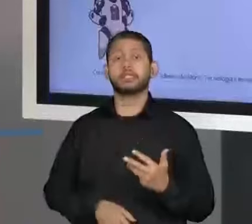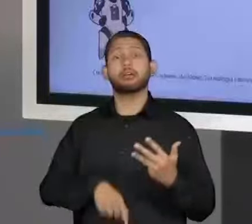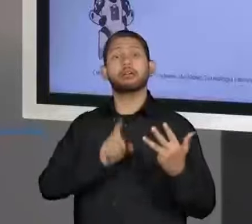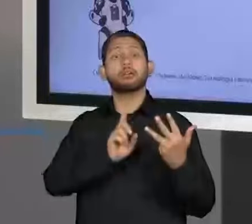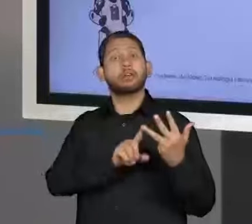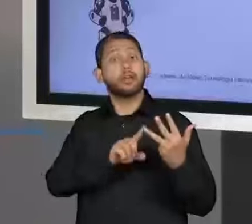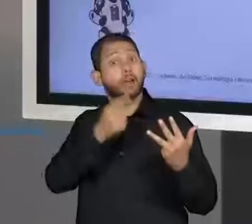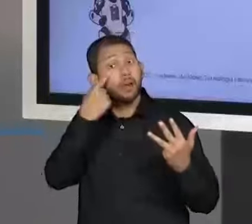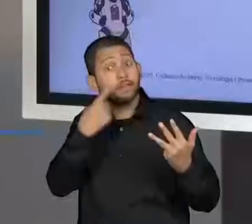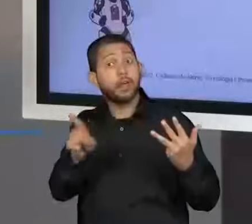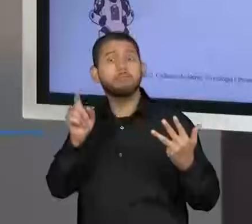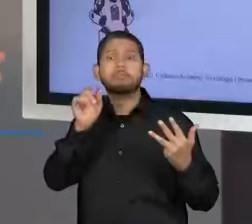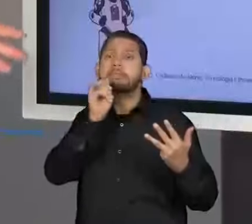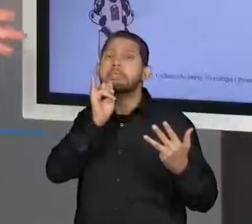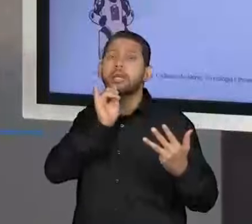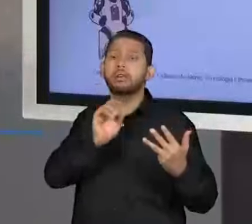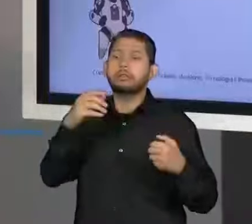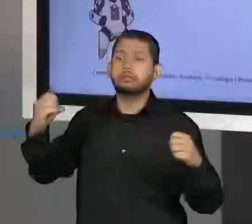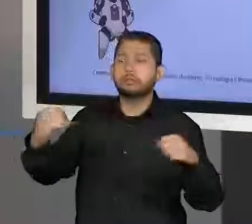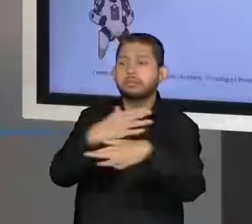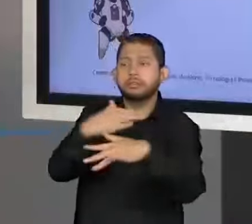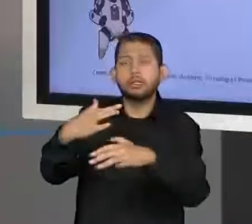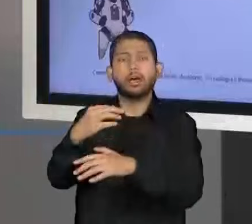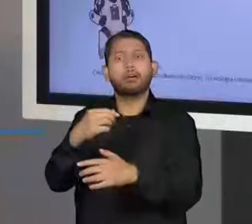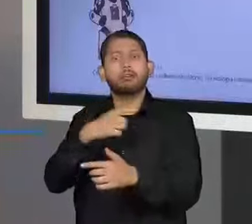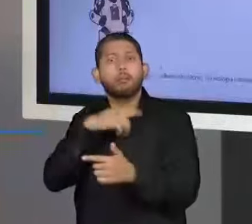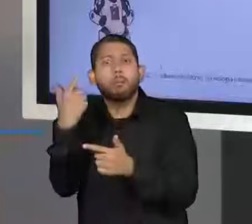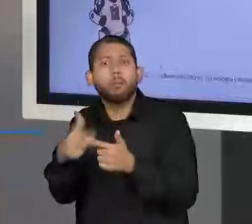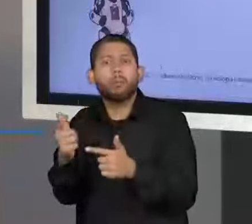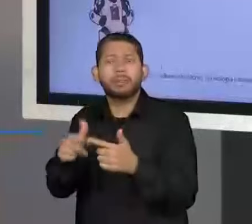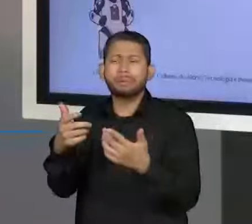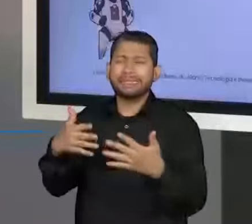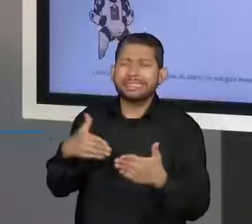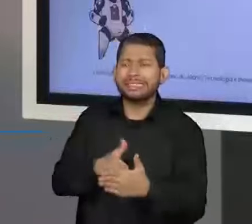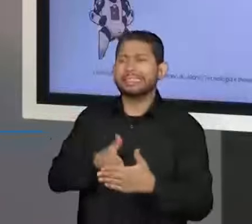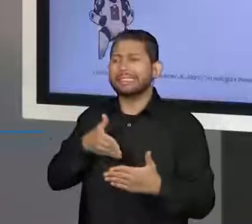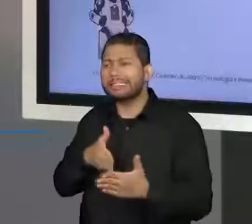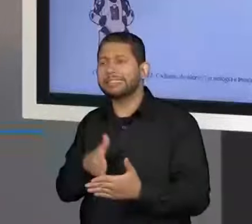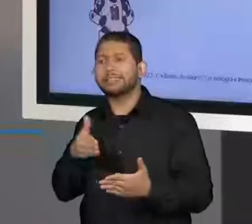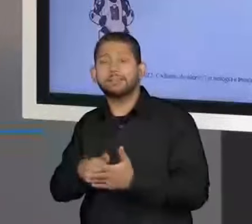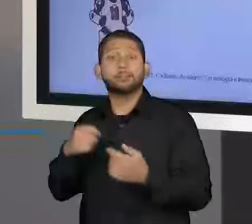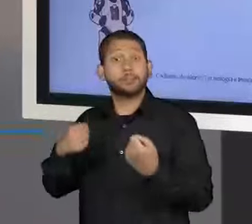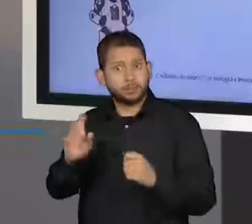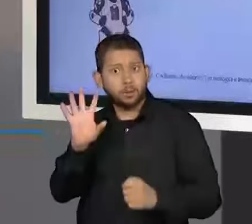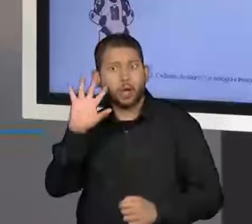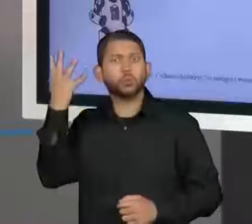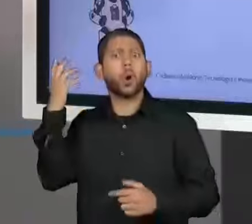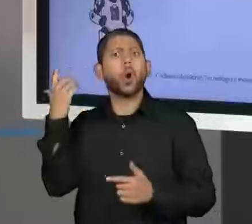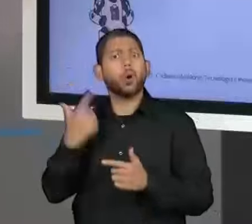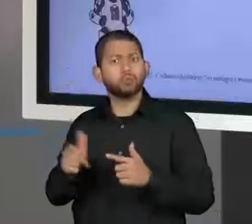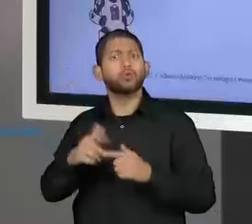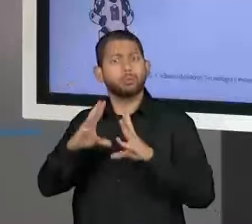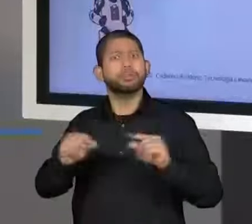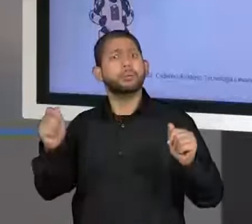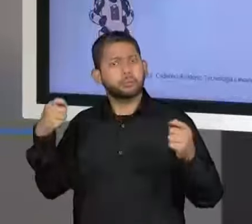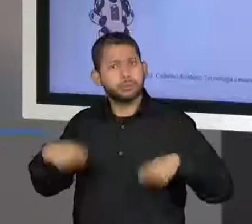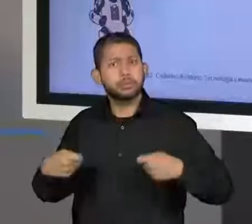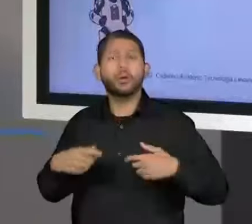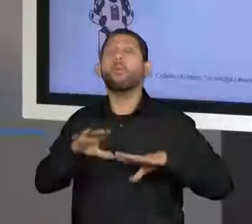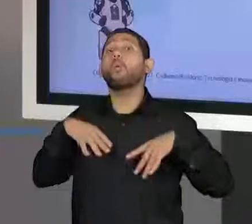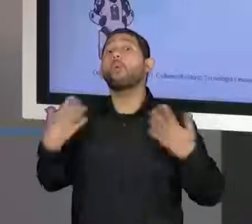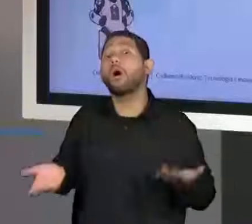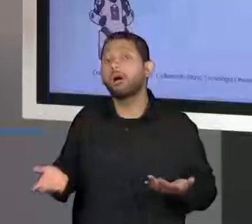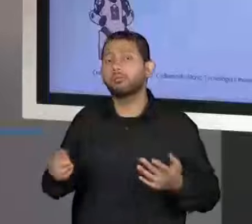algum problema bem visível ali que precisa ser resolvido na nossa cidade. É bem interessante. E olha, depois